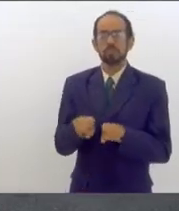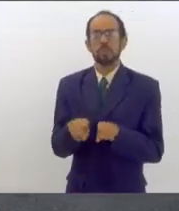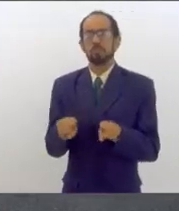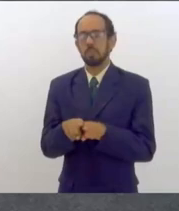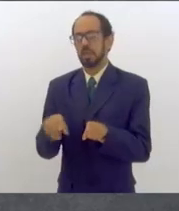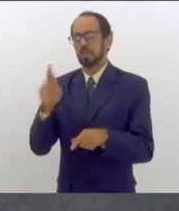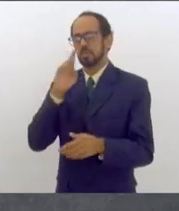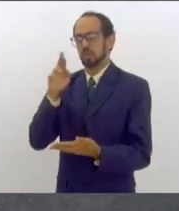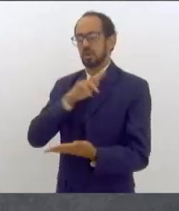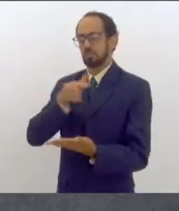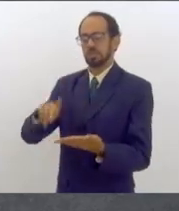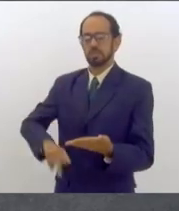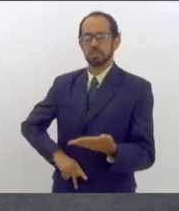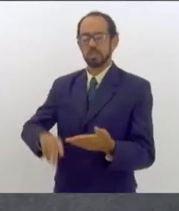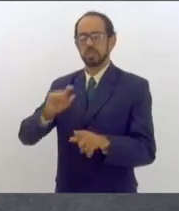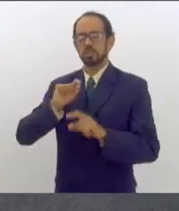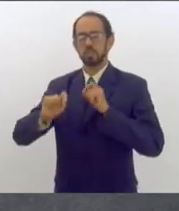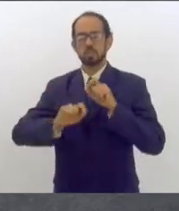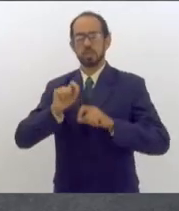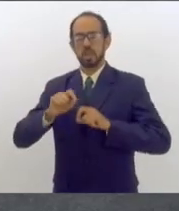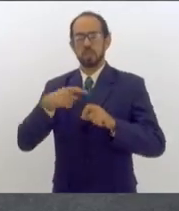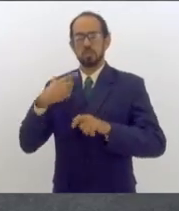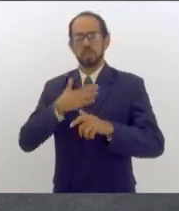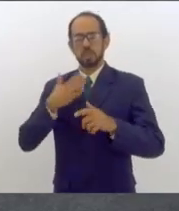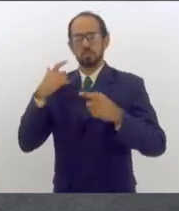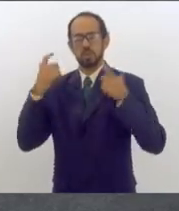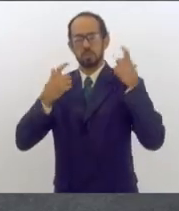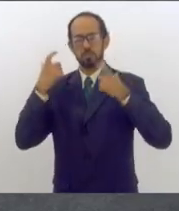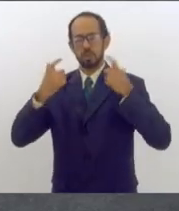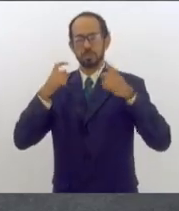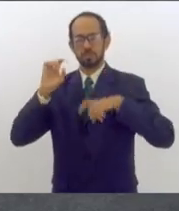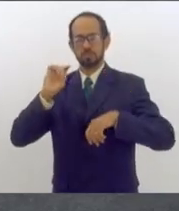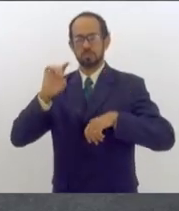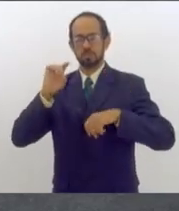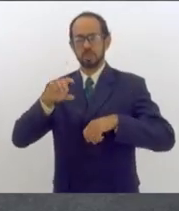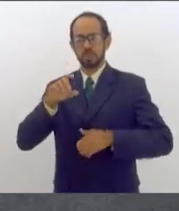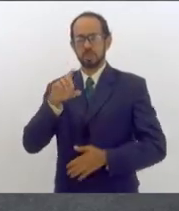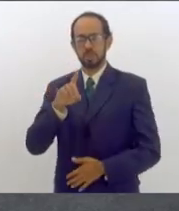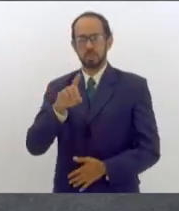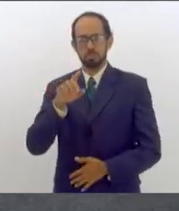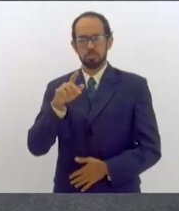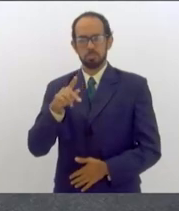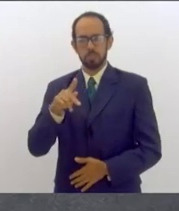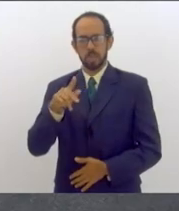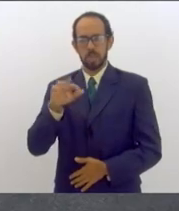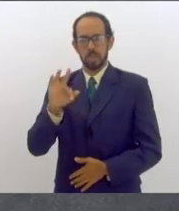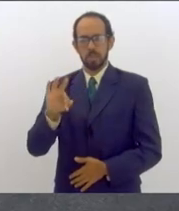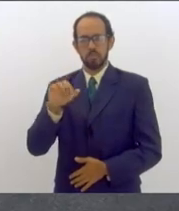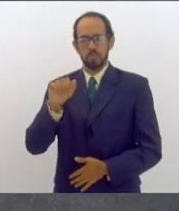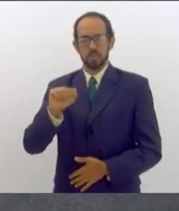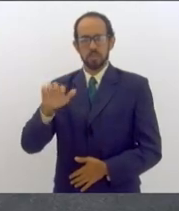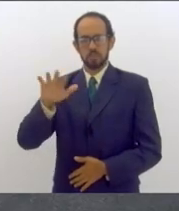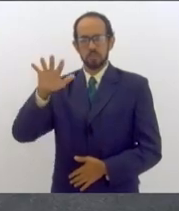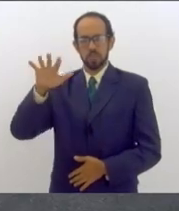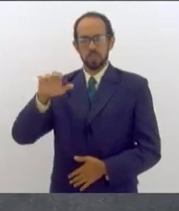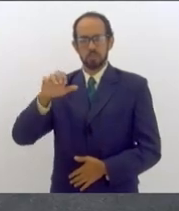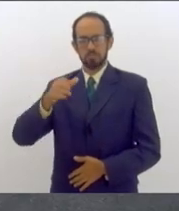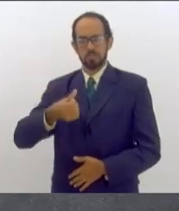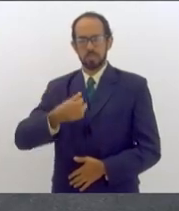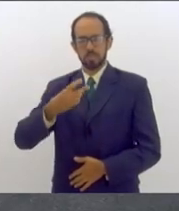a minha preocupação em especial com relação a adpf das favelas 635 que está sendo